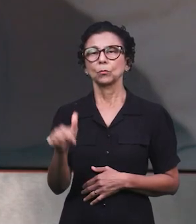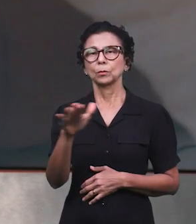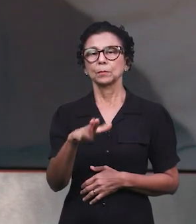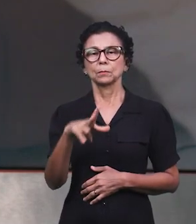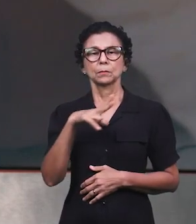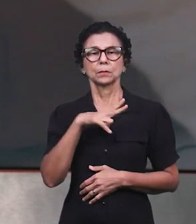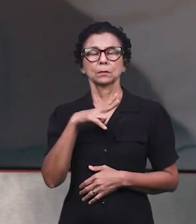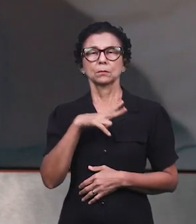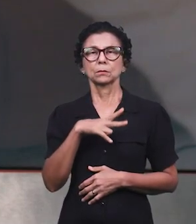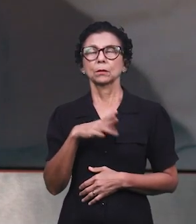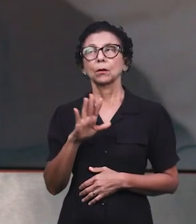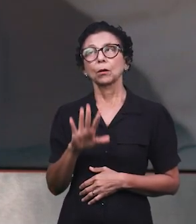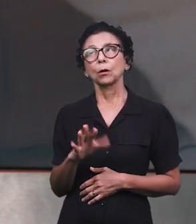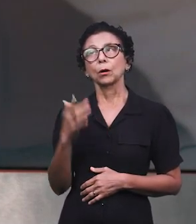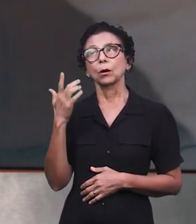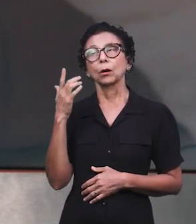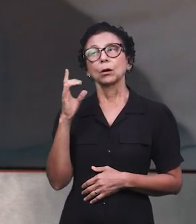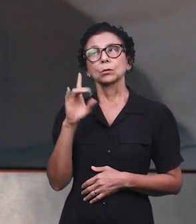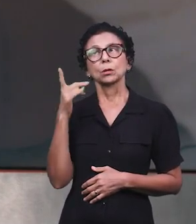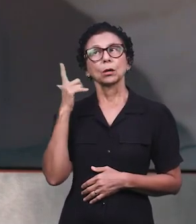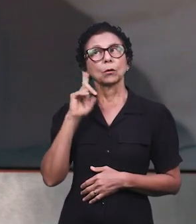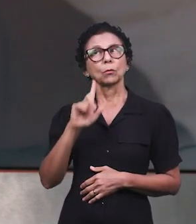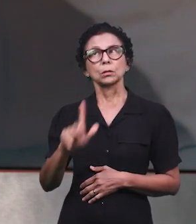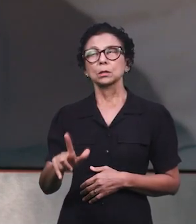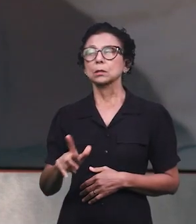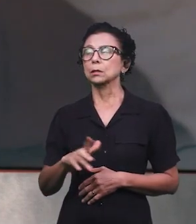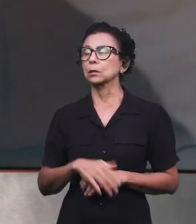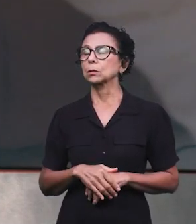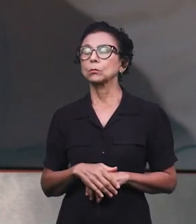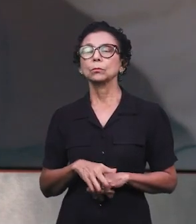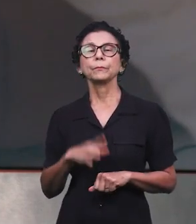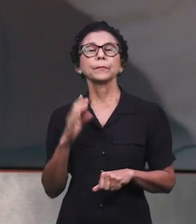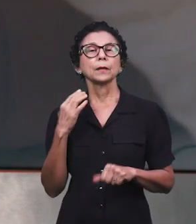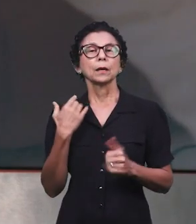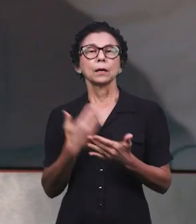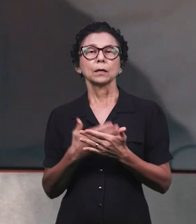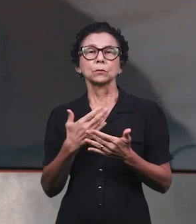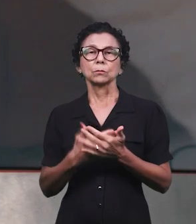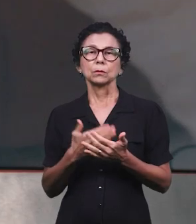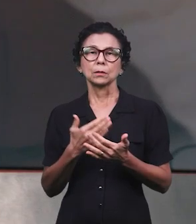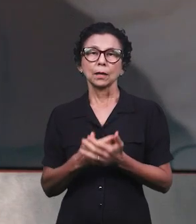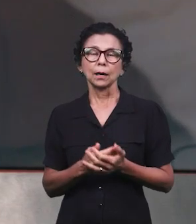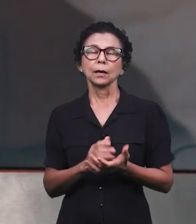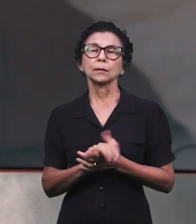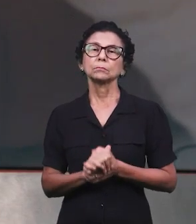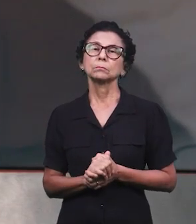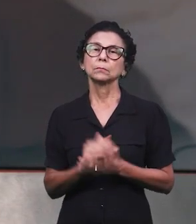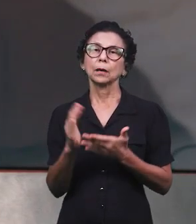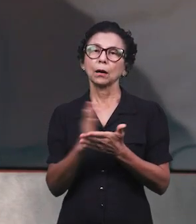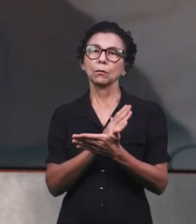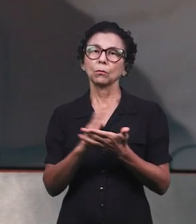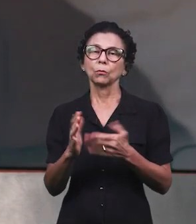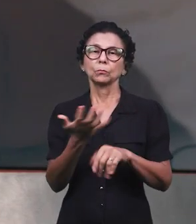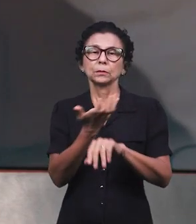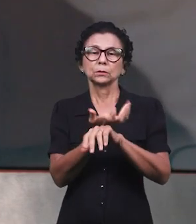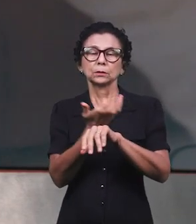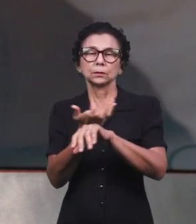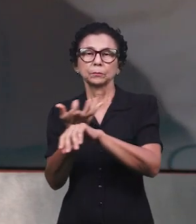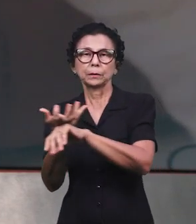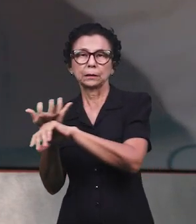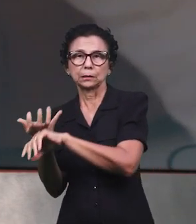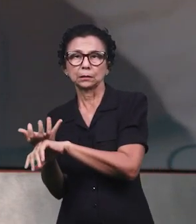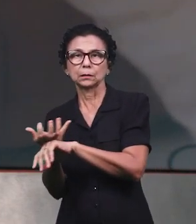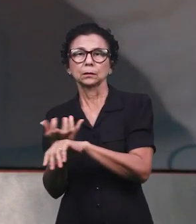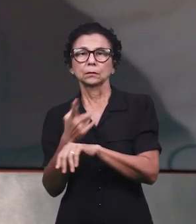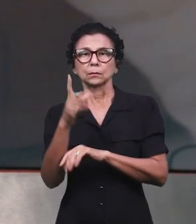eu só consigo estudar essa quantidade de matérias nesse momento. Então, você vai criar a sua rotina de